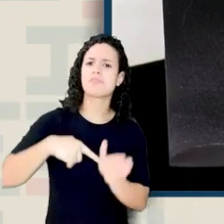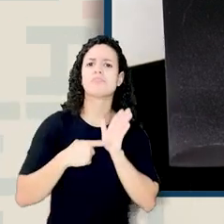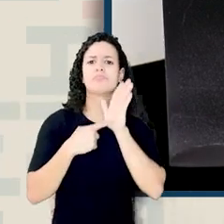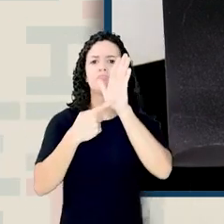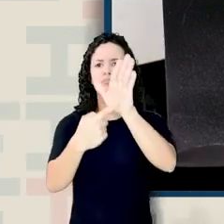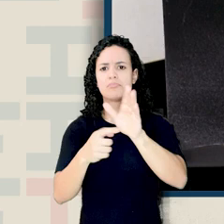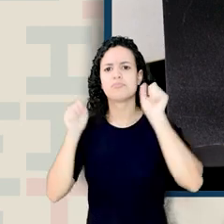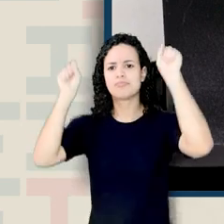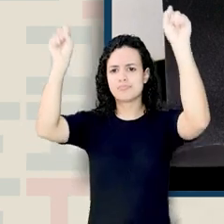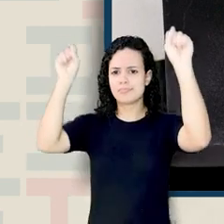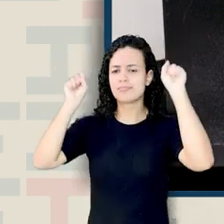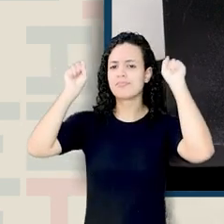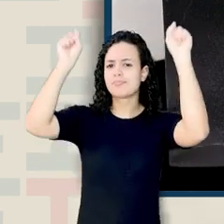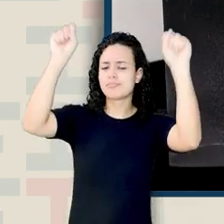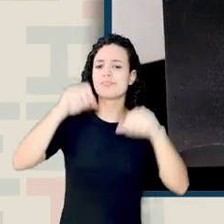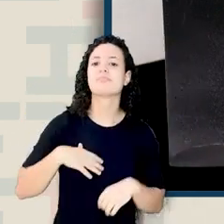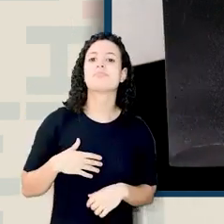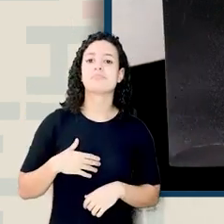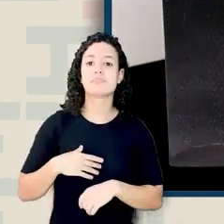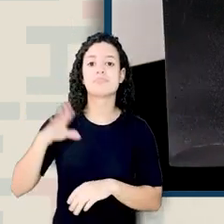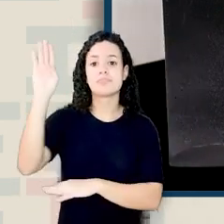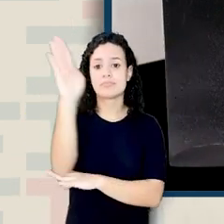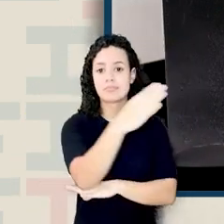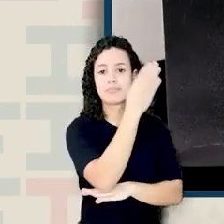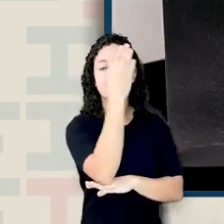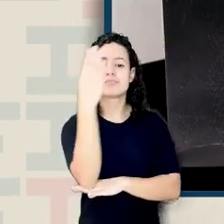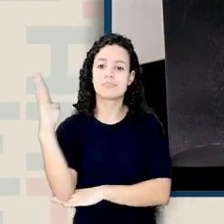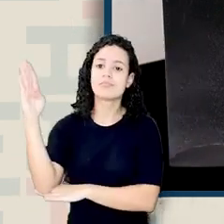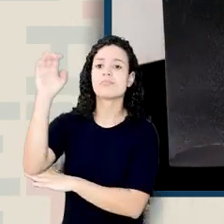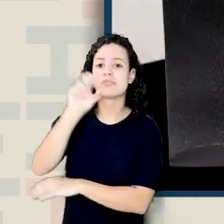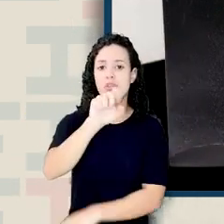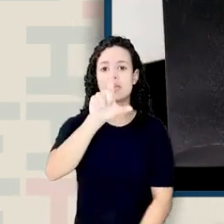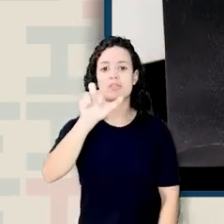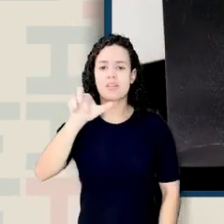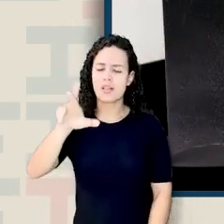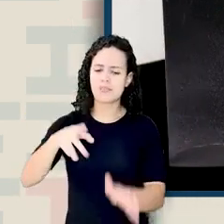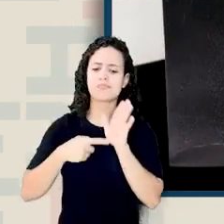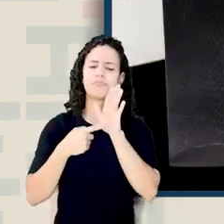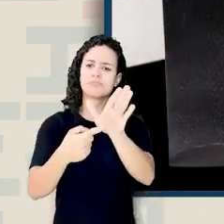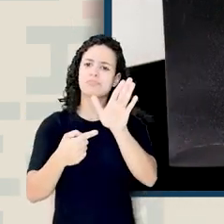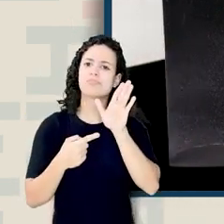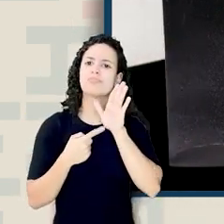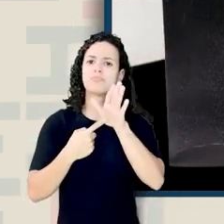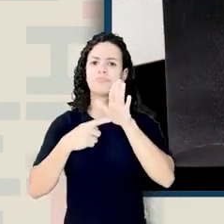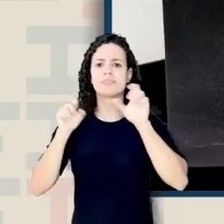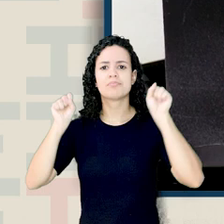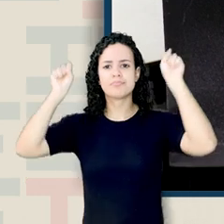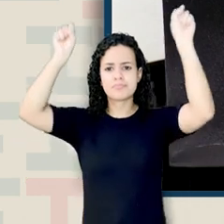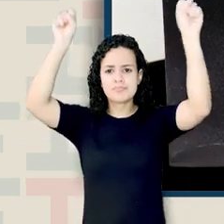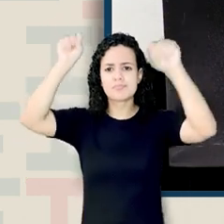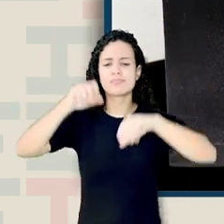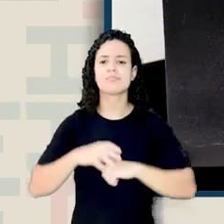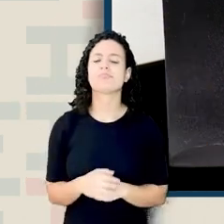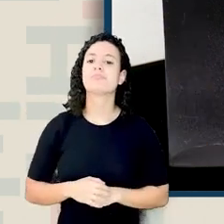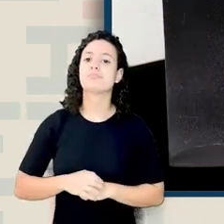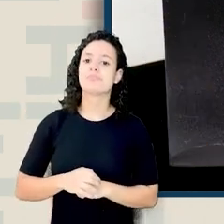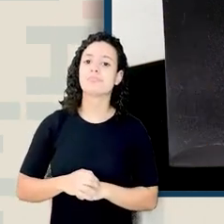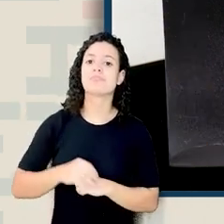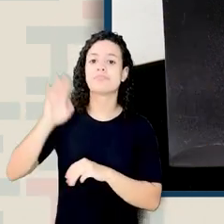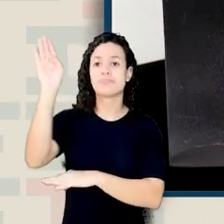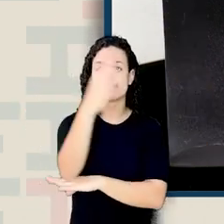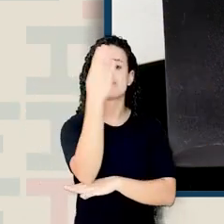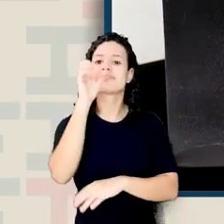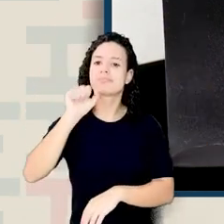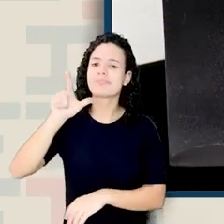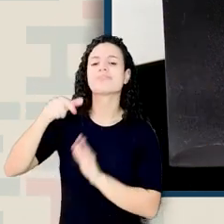ao Xangô, Xangô. Maracatu solá, eu vim me apresentar ao Xangô, Xangô. Maracatu solá,